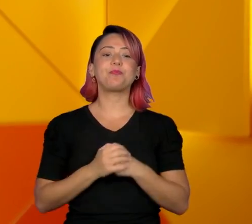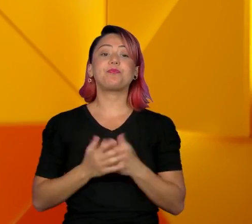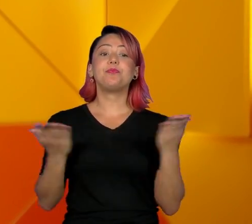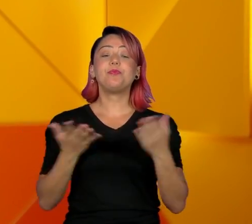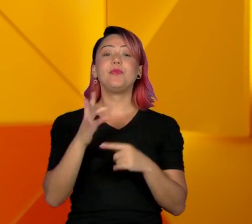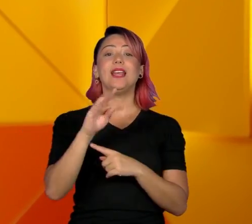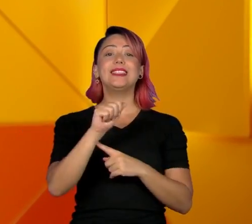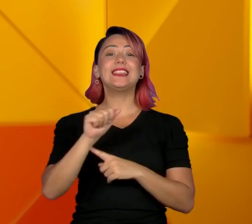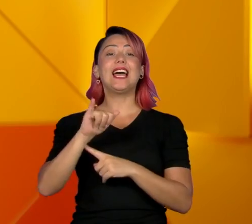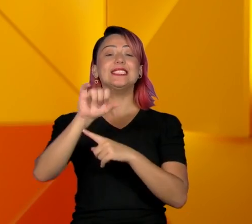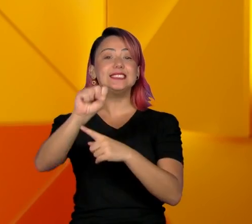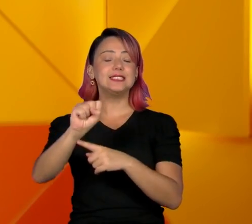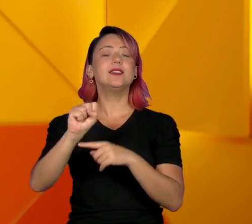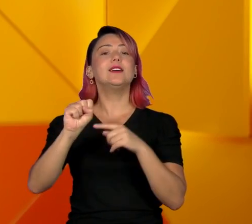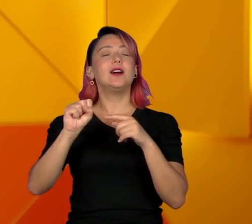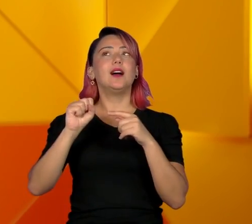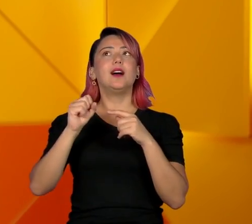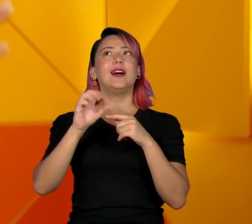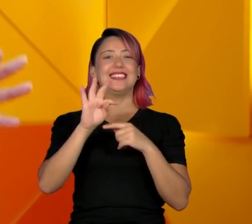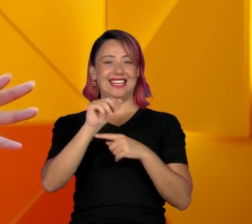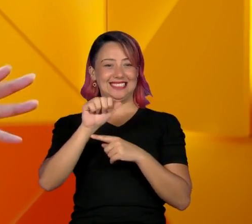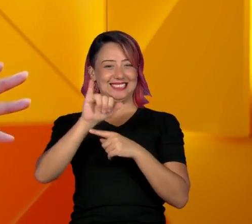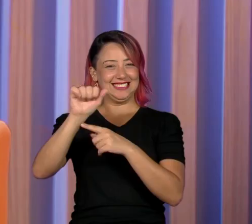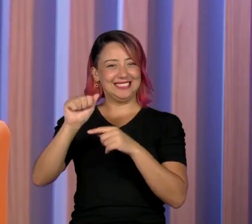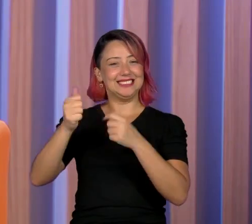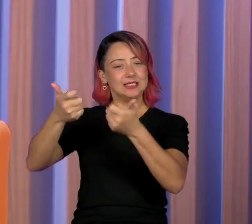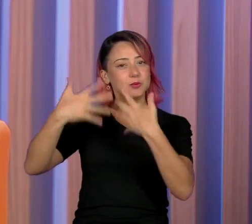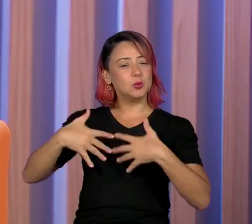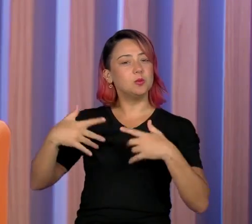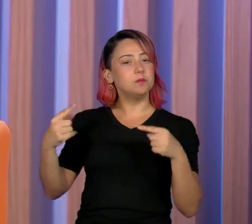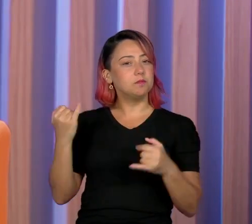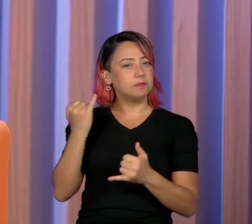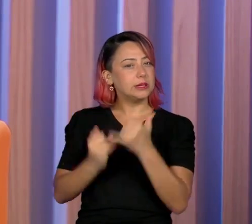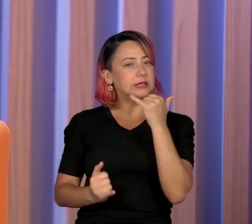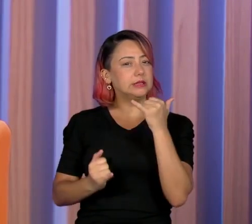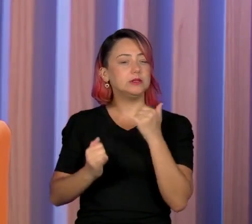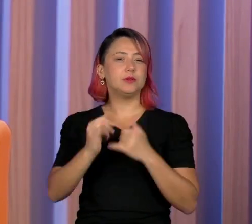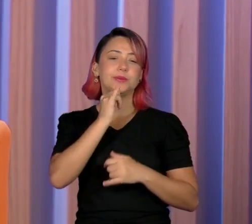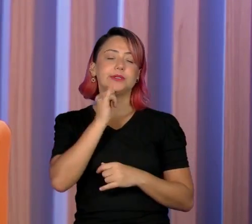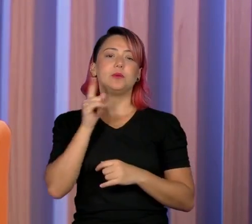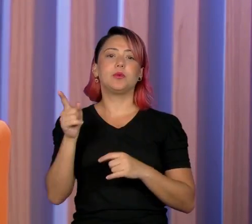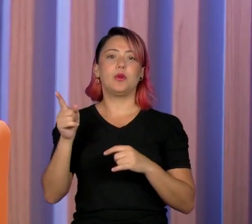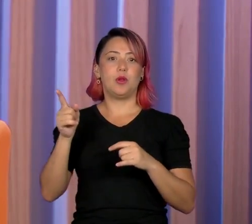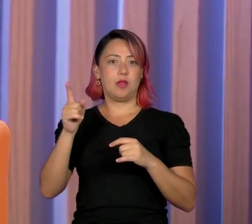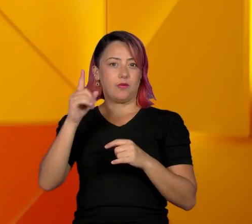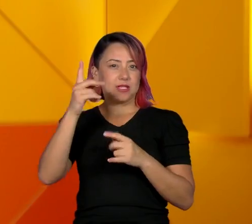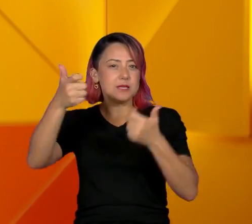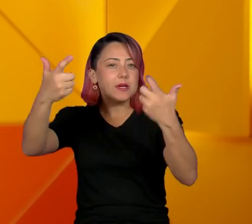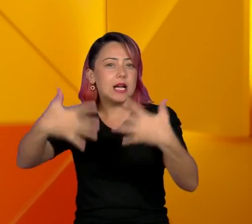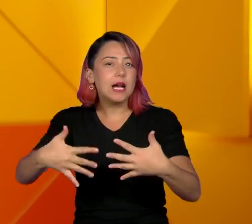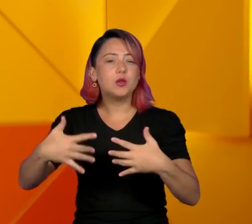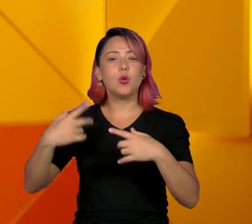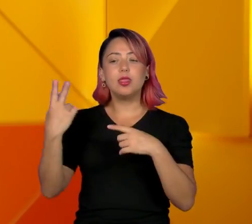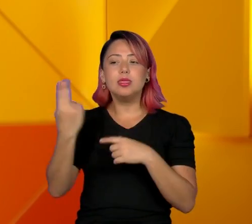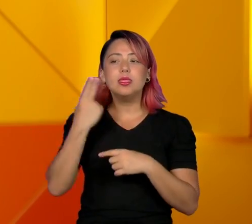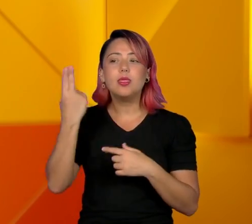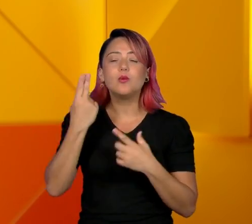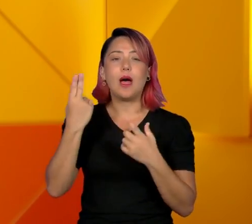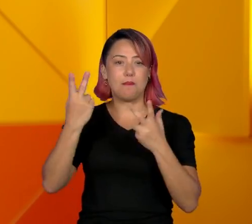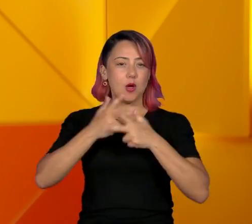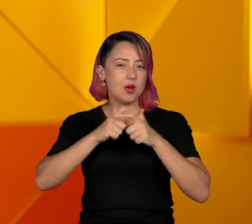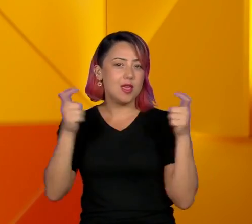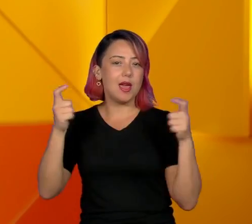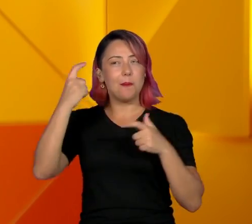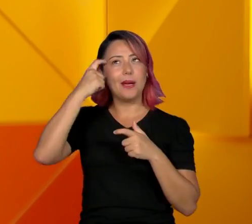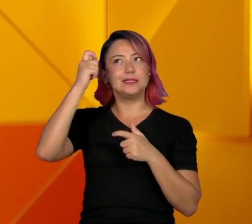a gente tem uma dificuldade maior de sonhar, se não me engano, acho que você está se referindo a pessoas pretas, periféricas, que essa é a nossa história,